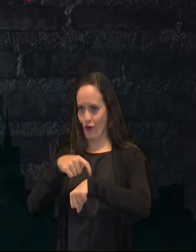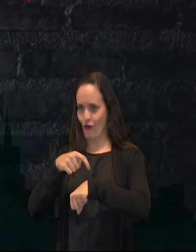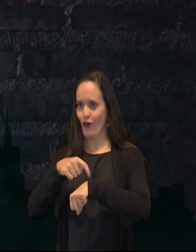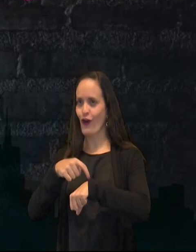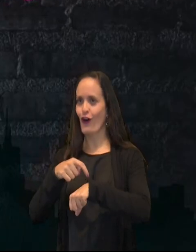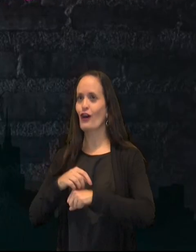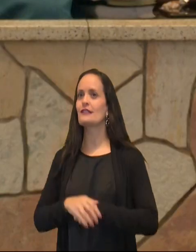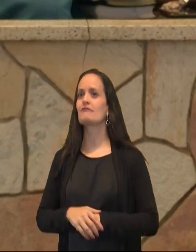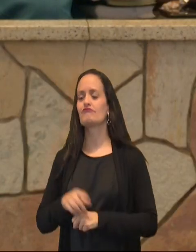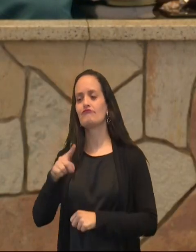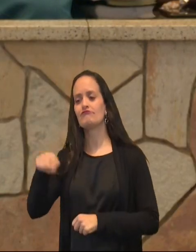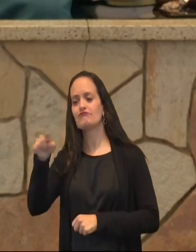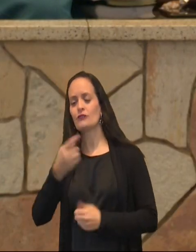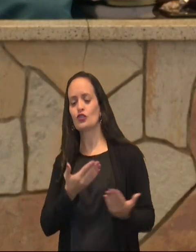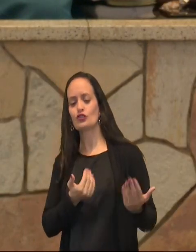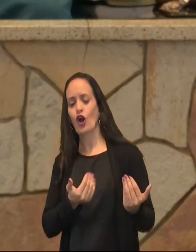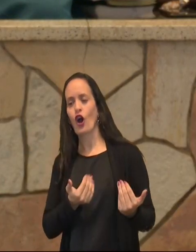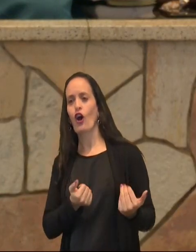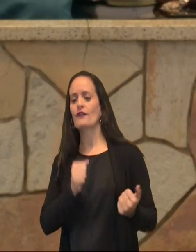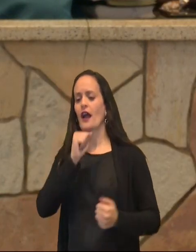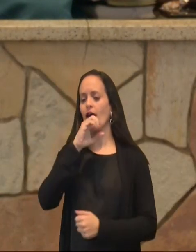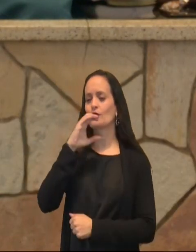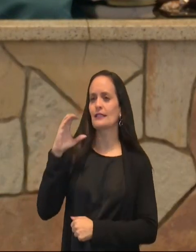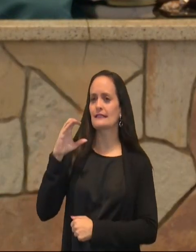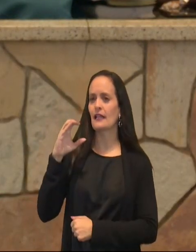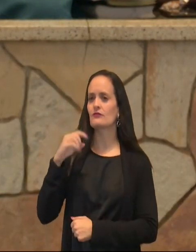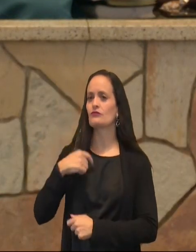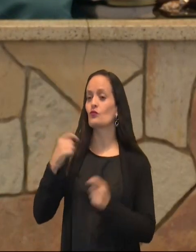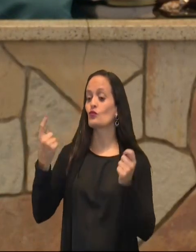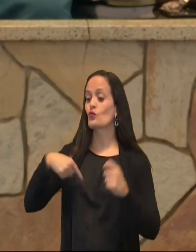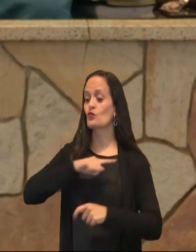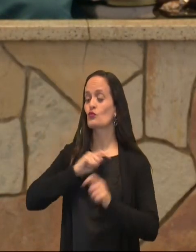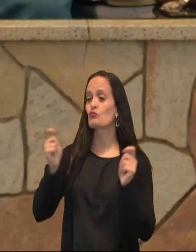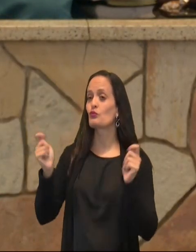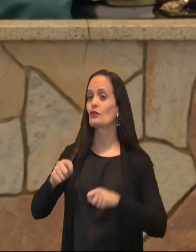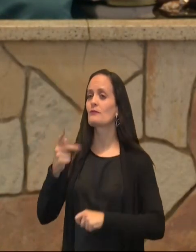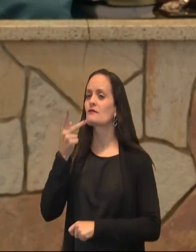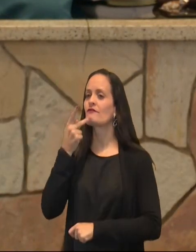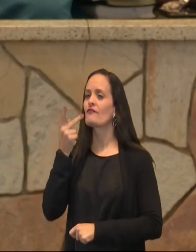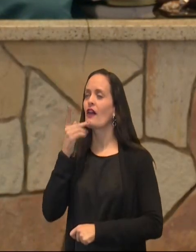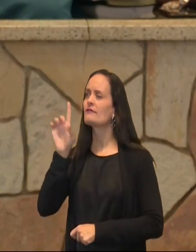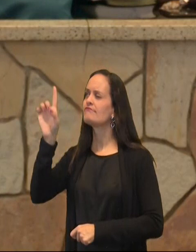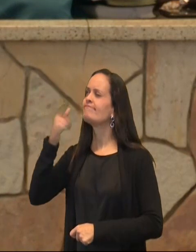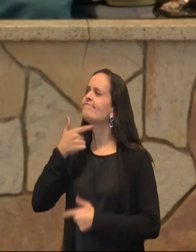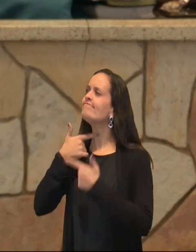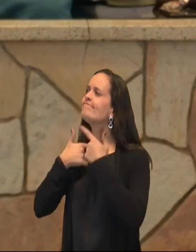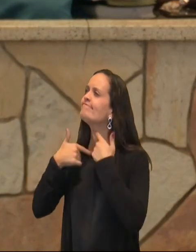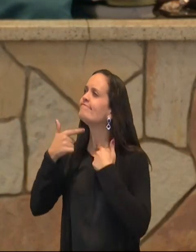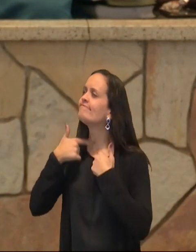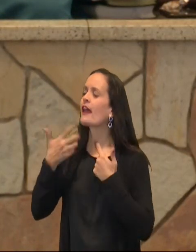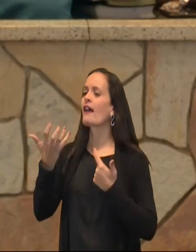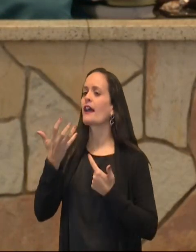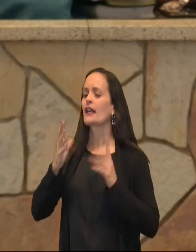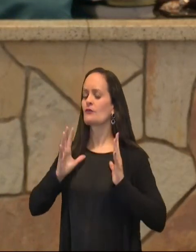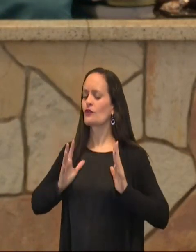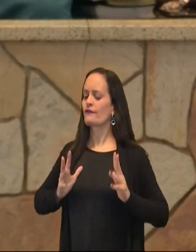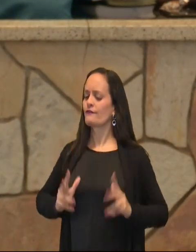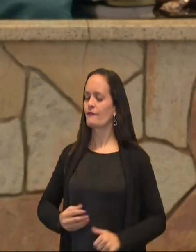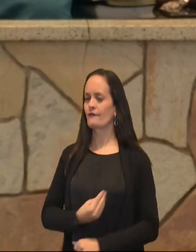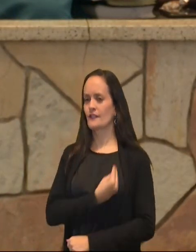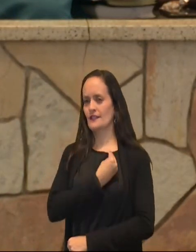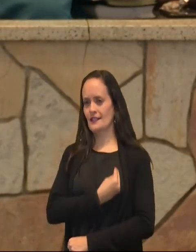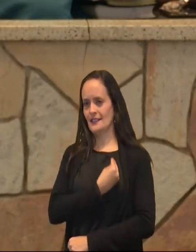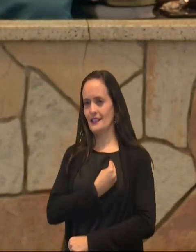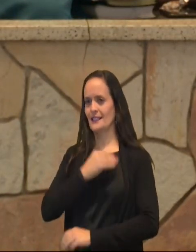cada jovem, onde nós vamos reafirmar o nosso desejo de mantermos a nossa pureza, a nossa santidade diante